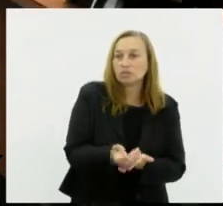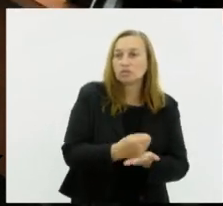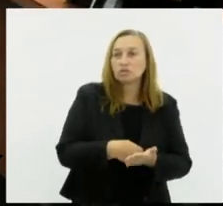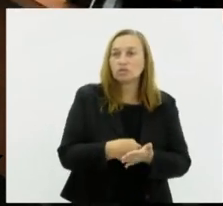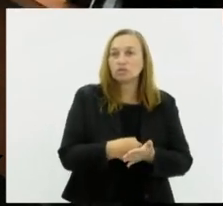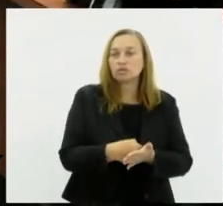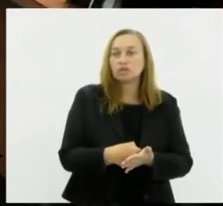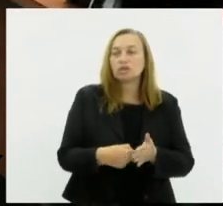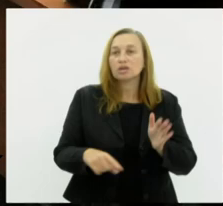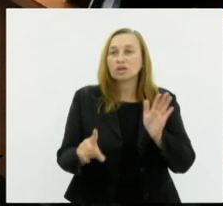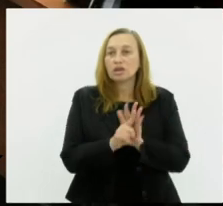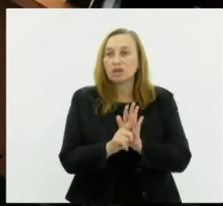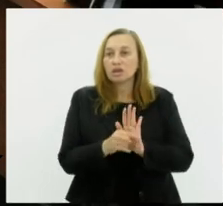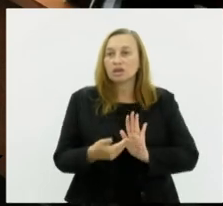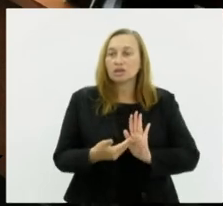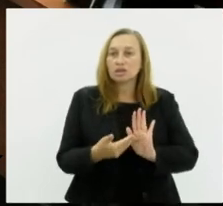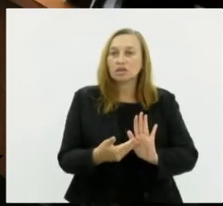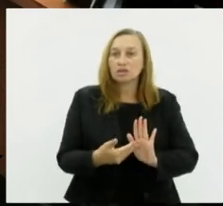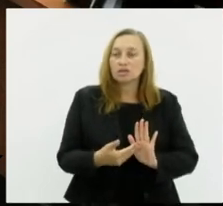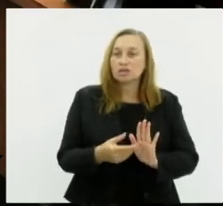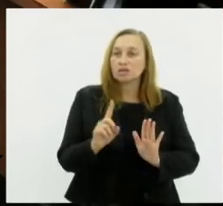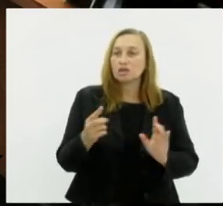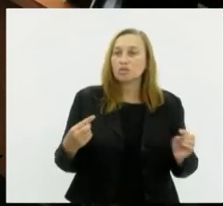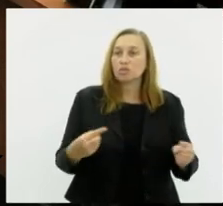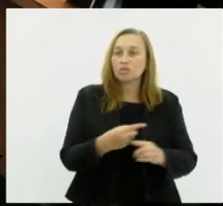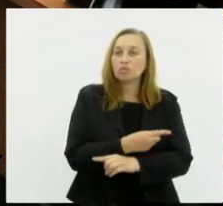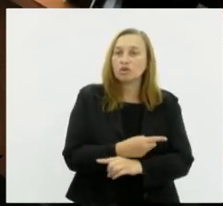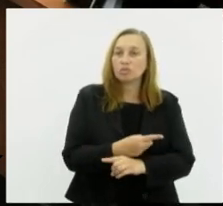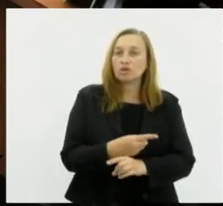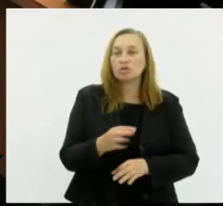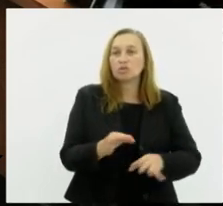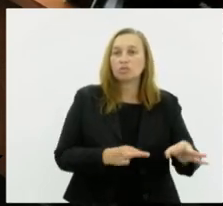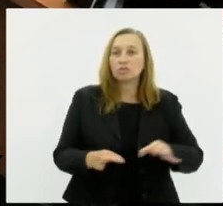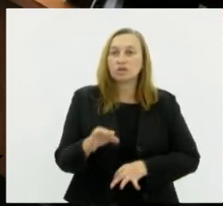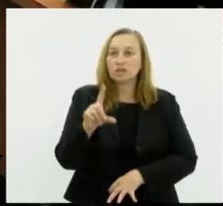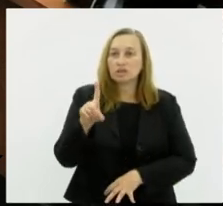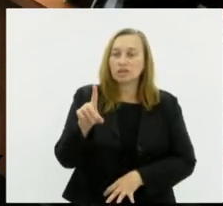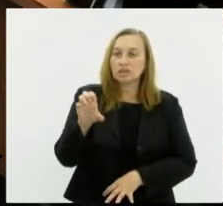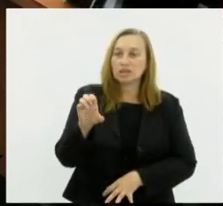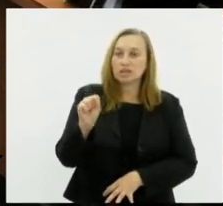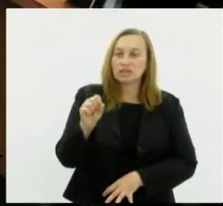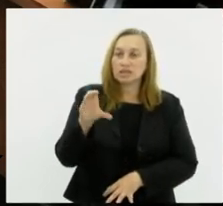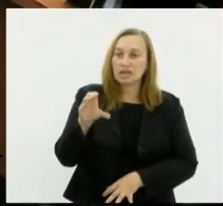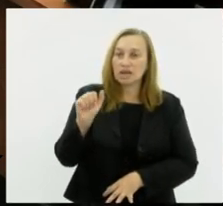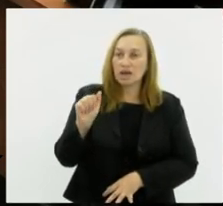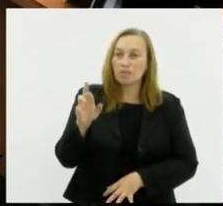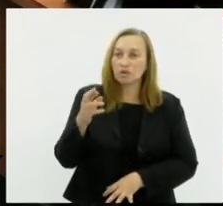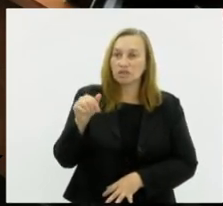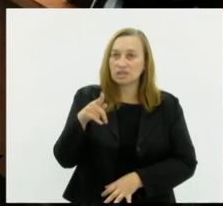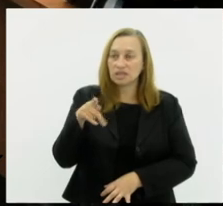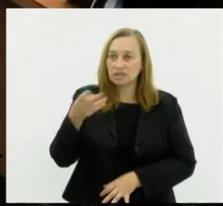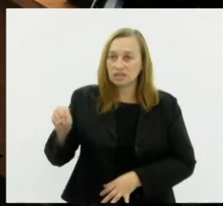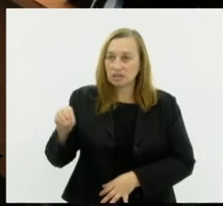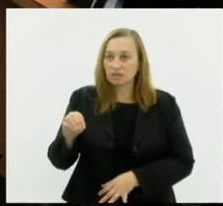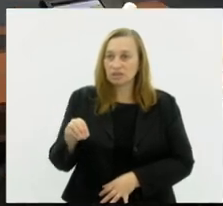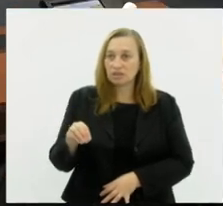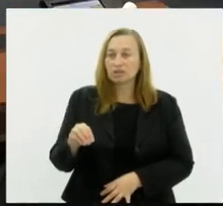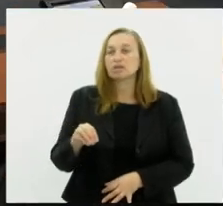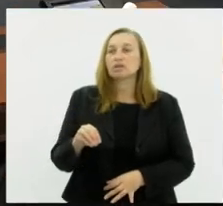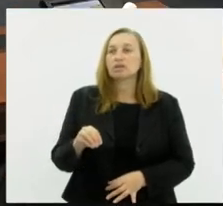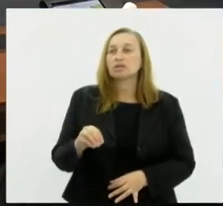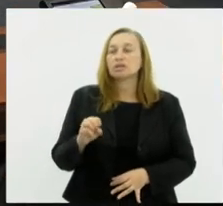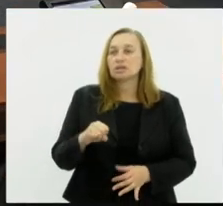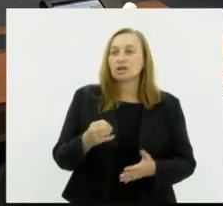da presente lei em caso de descumprimento do plano de descarbonização da atividade, caso seja aprovada a emenda 4. Deputado